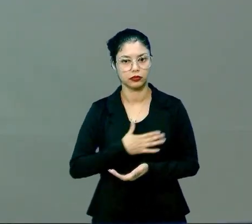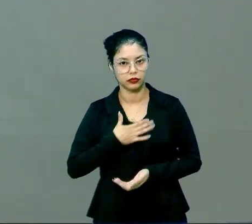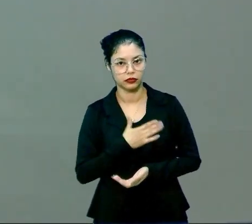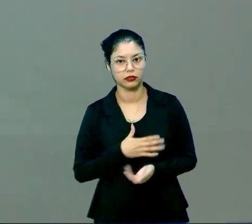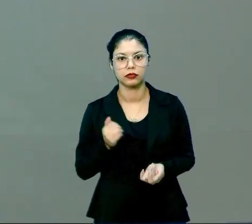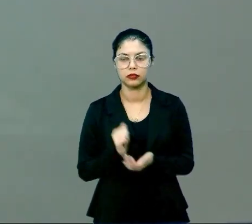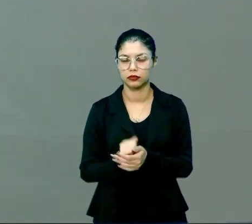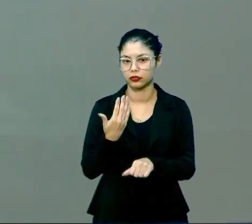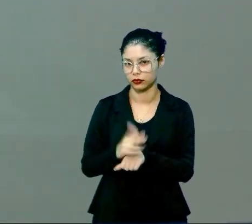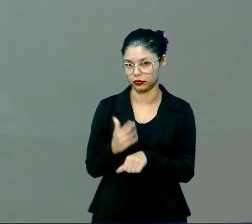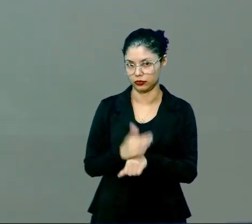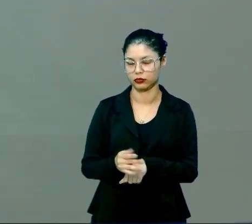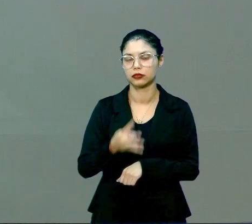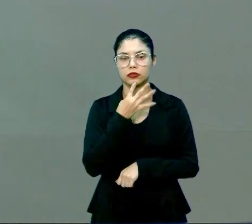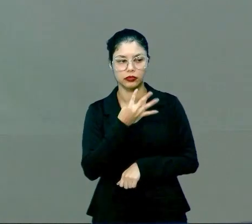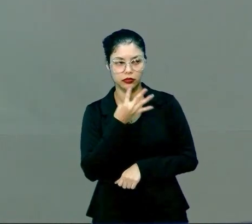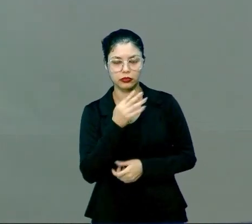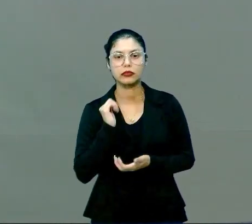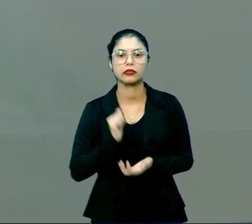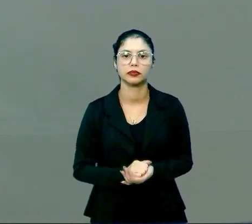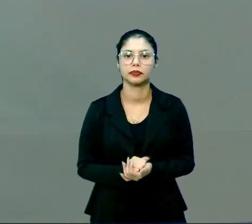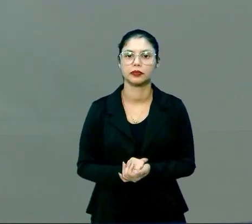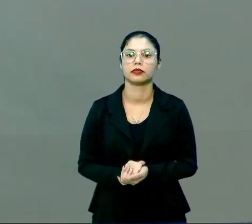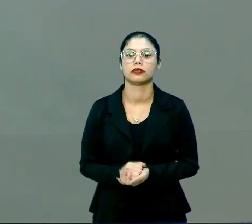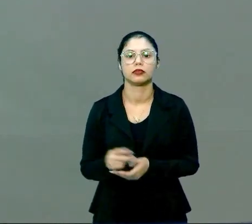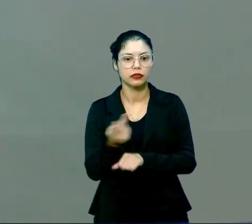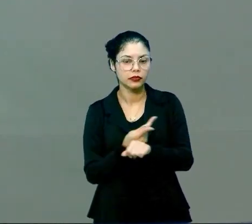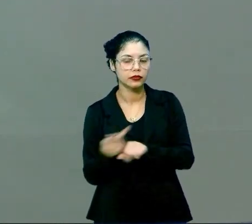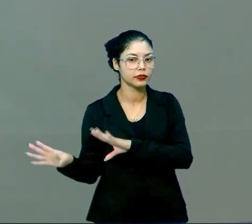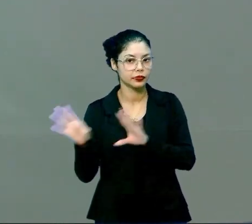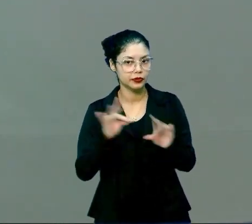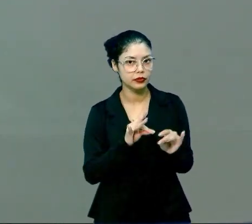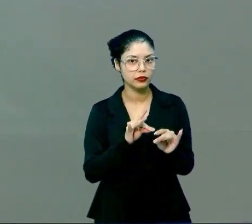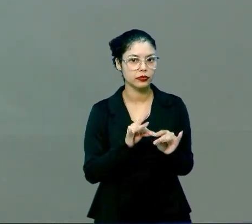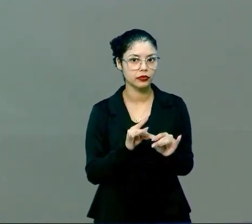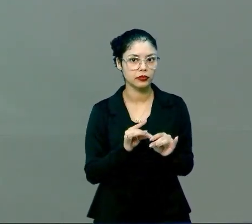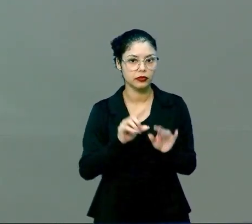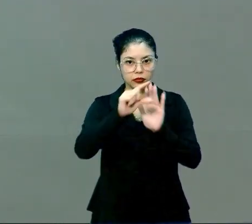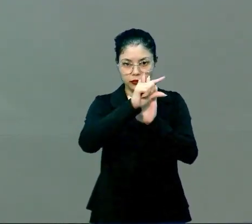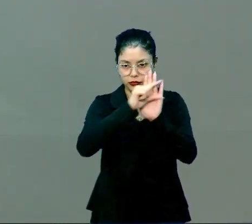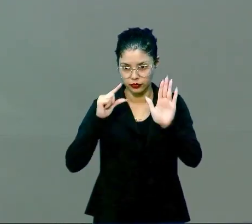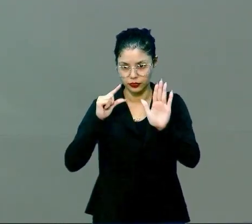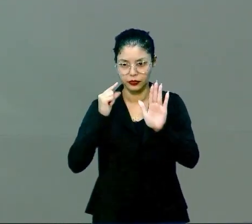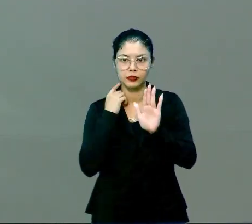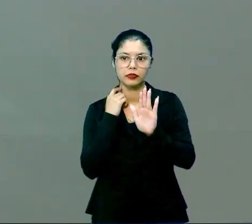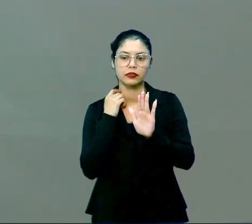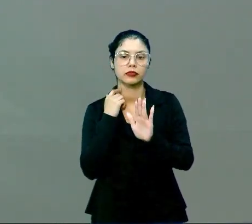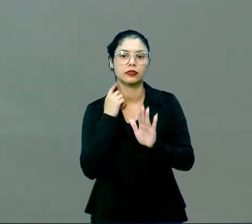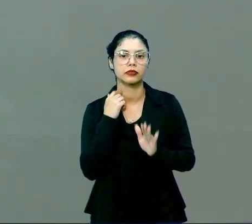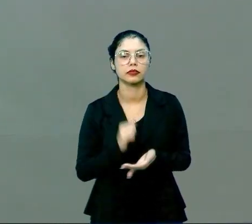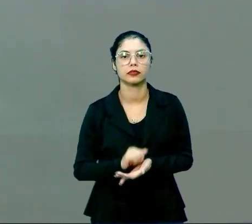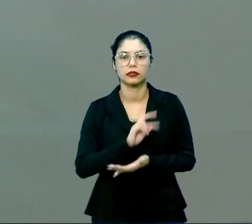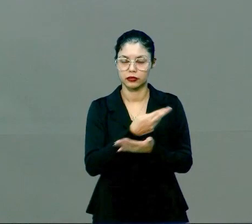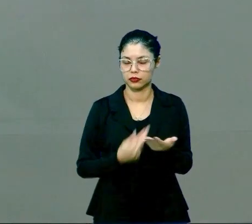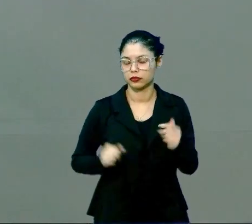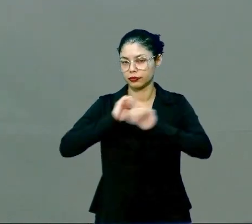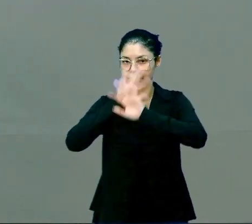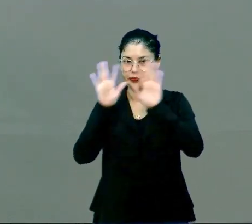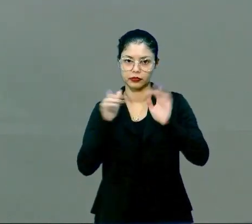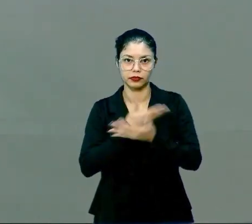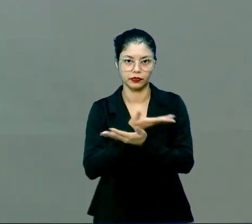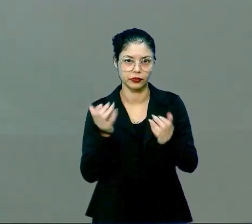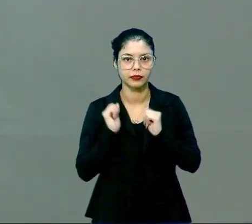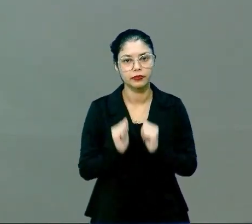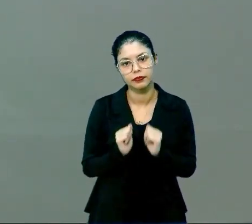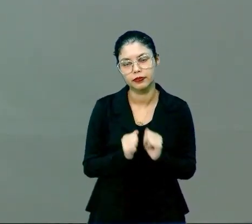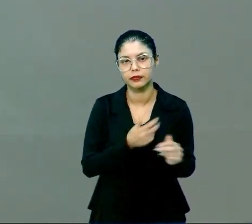muito da parte prática, vocês me conhecem. Eu procuro trazer um fragmento de uma redação para que isso fique mais claro,